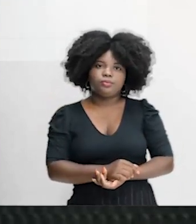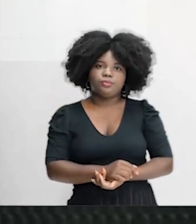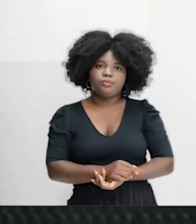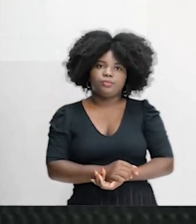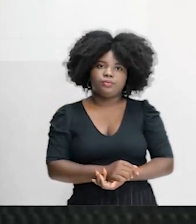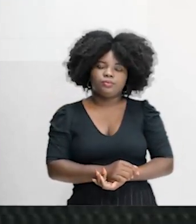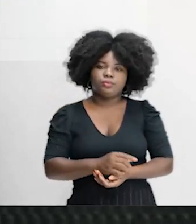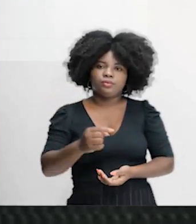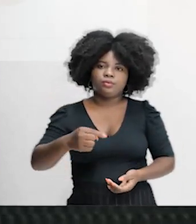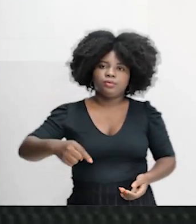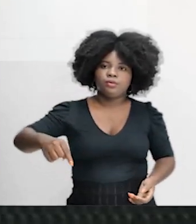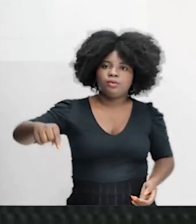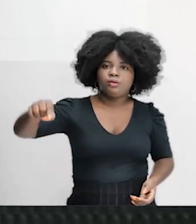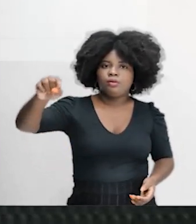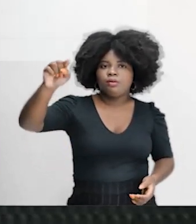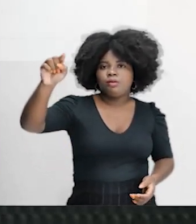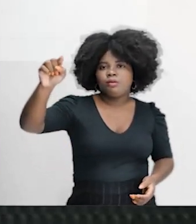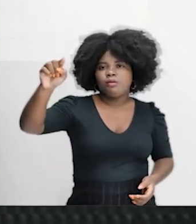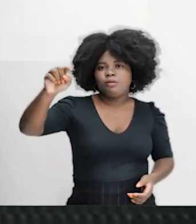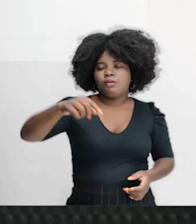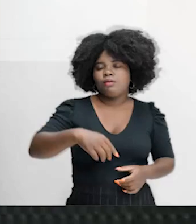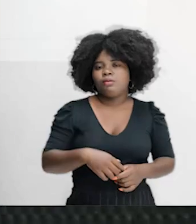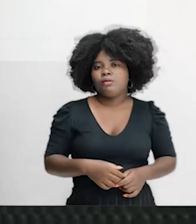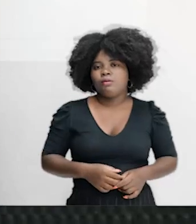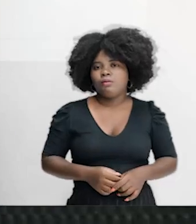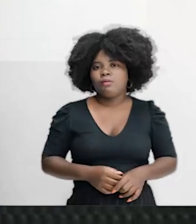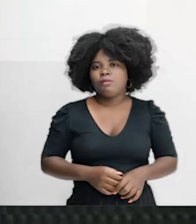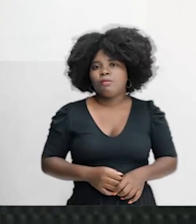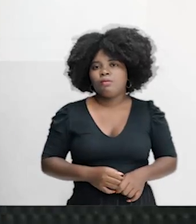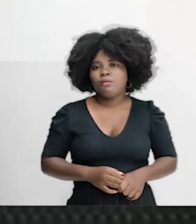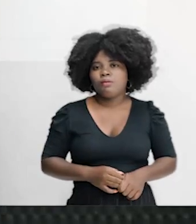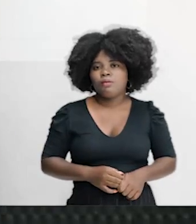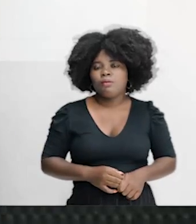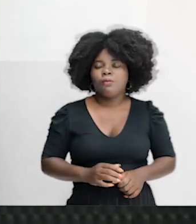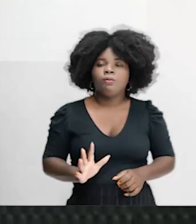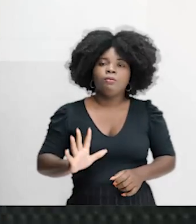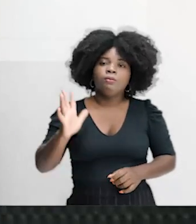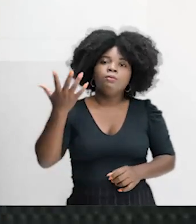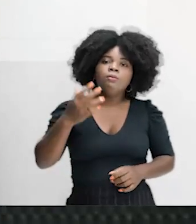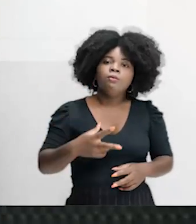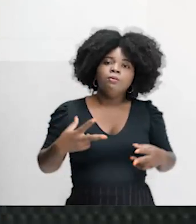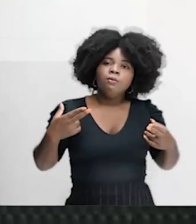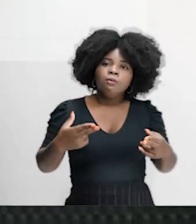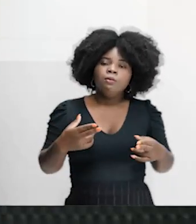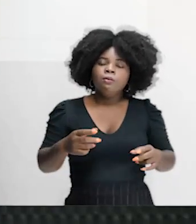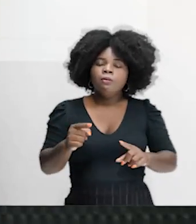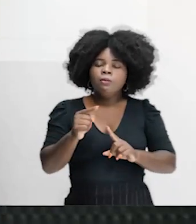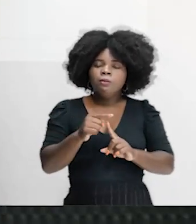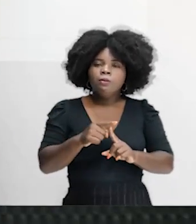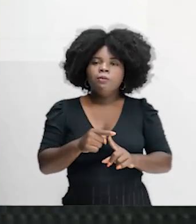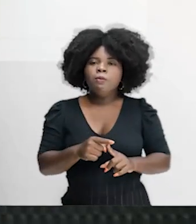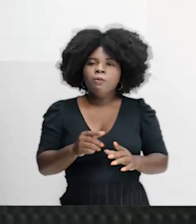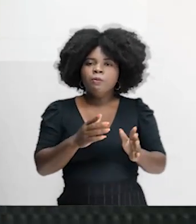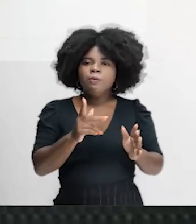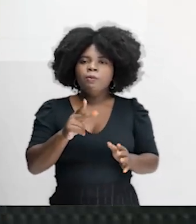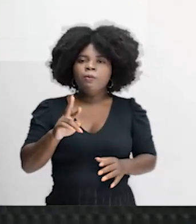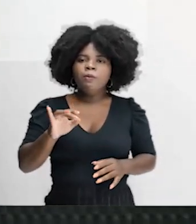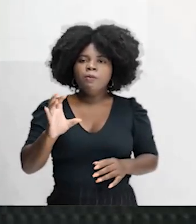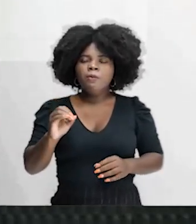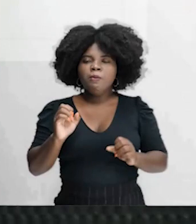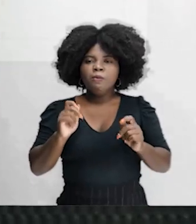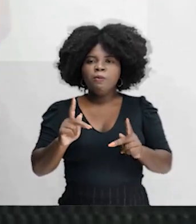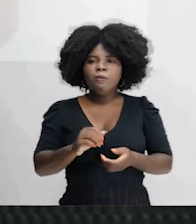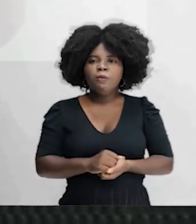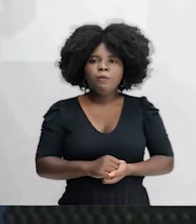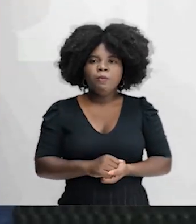descer e vai subir. Então, de π em π vai acontecer essa mesma forma. Esse é o período da função. Então, no